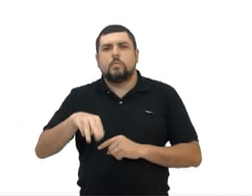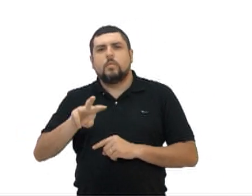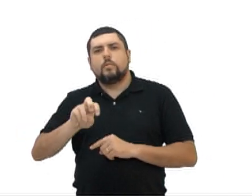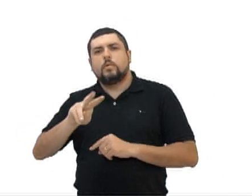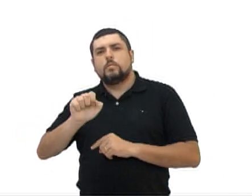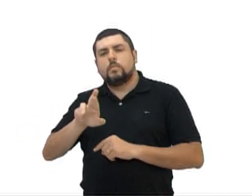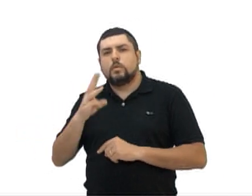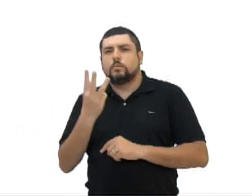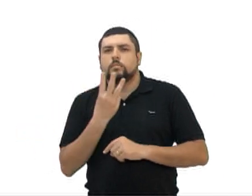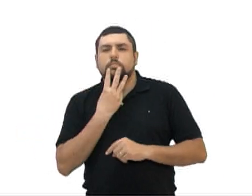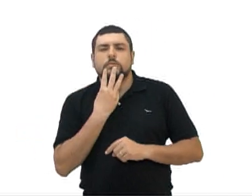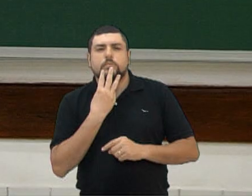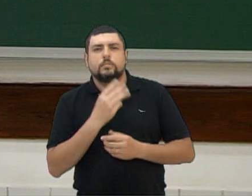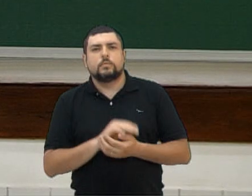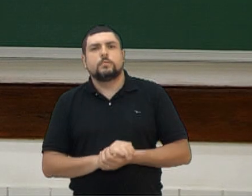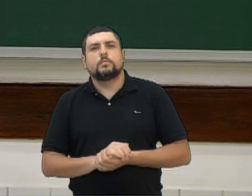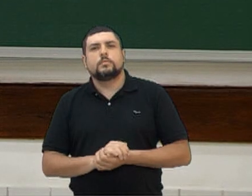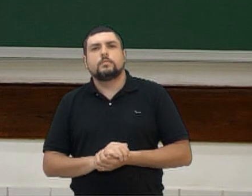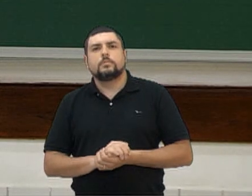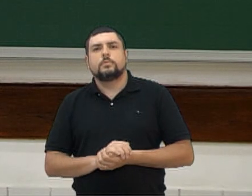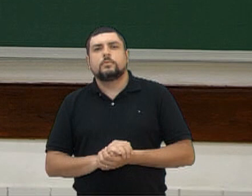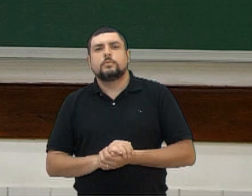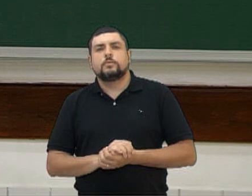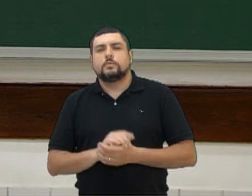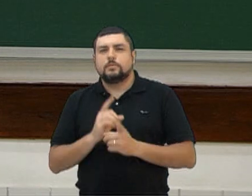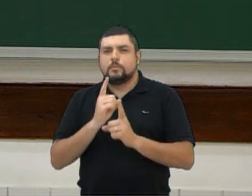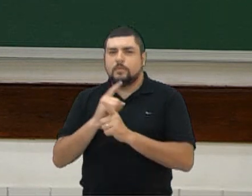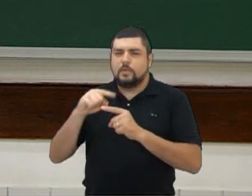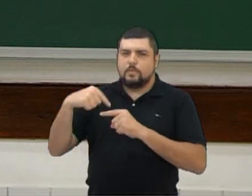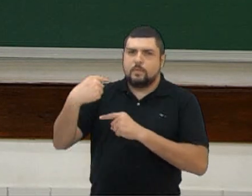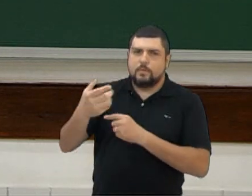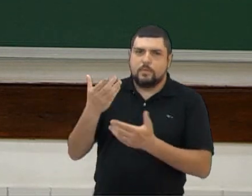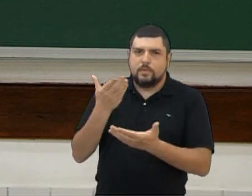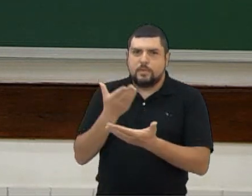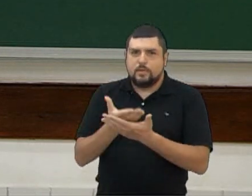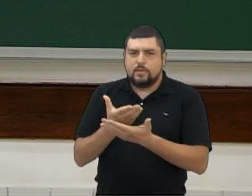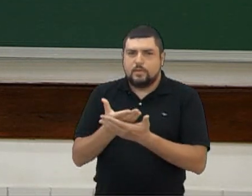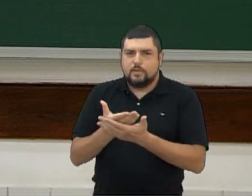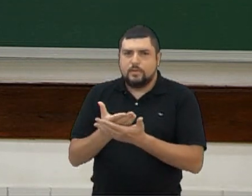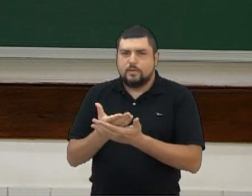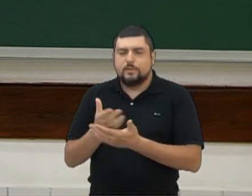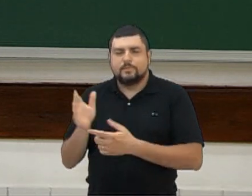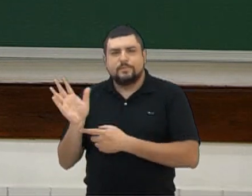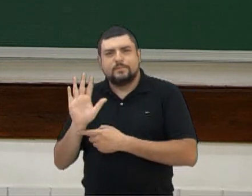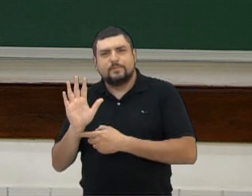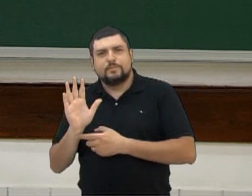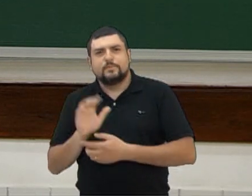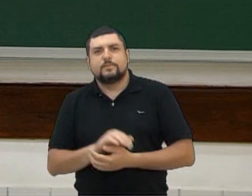A gente se vê, então, na nossa próxima aula. Até lá!